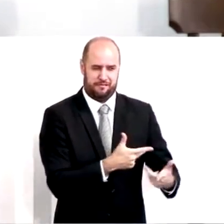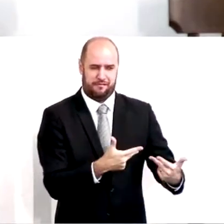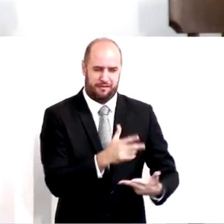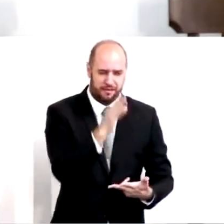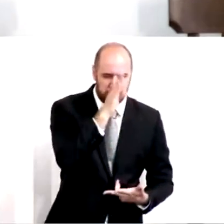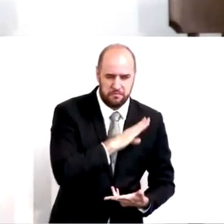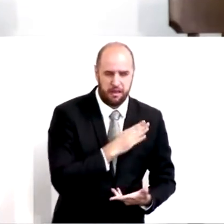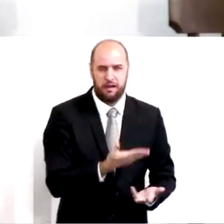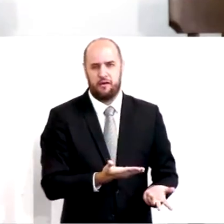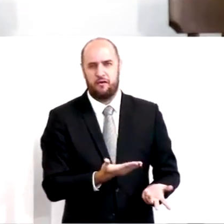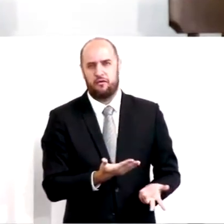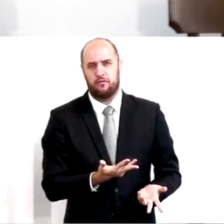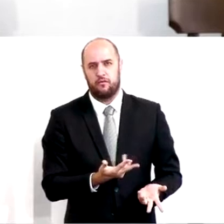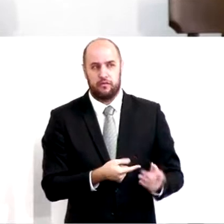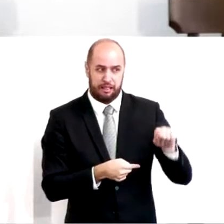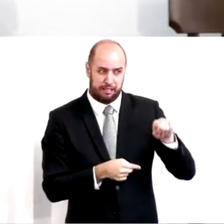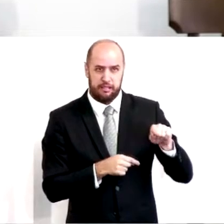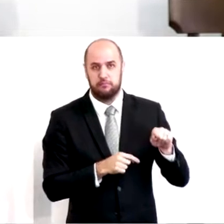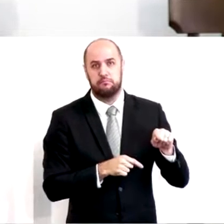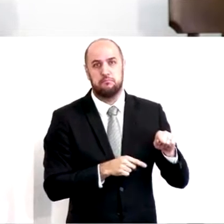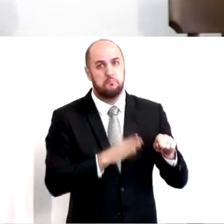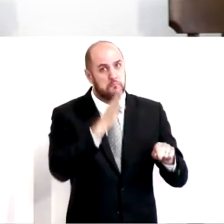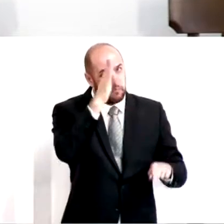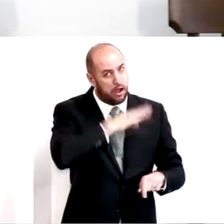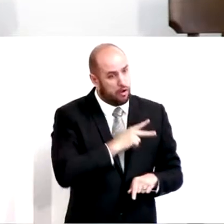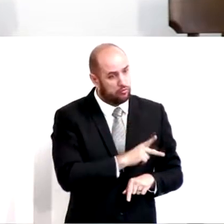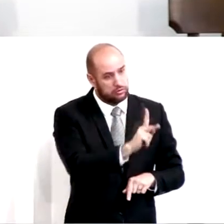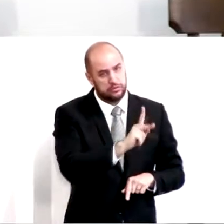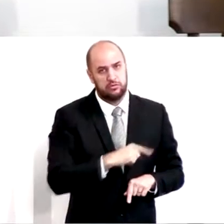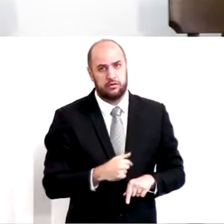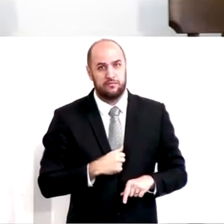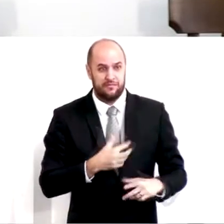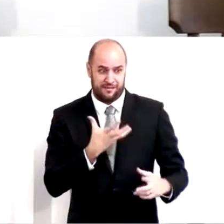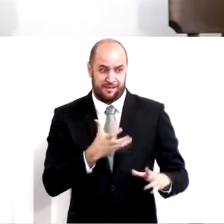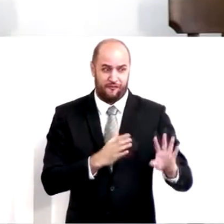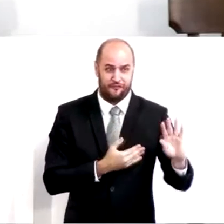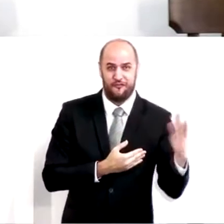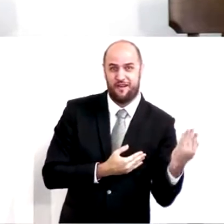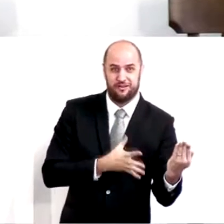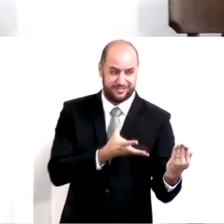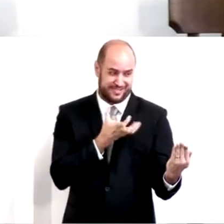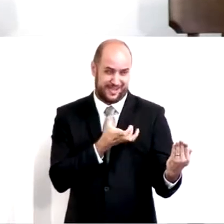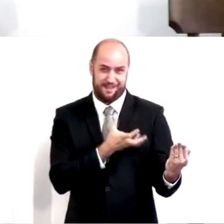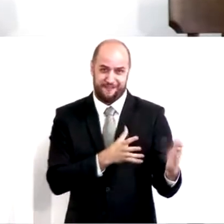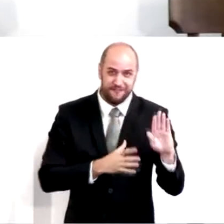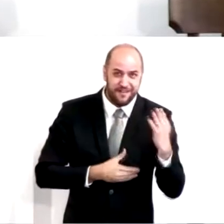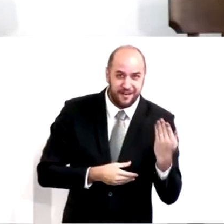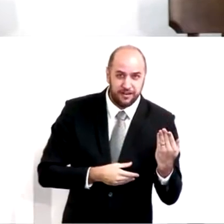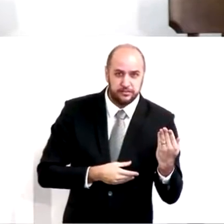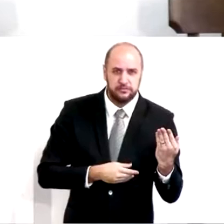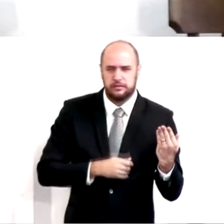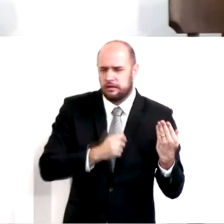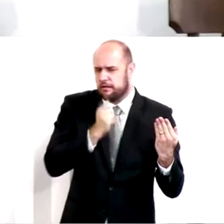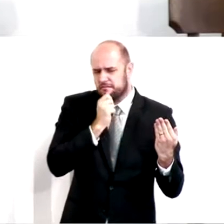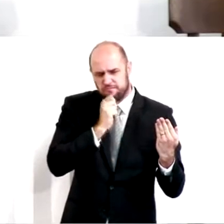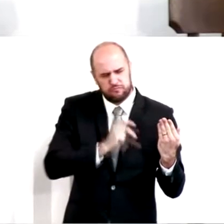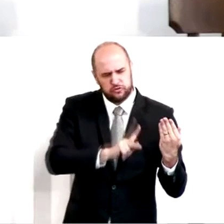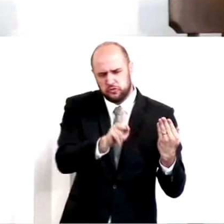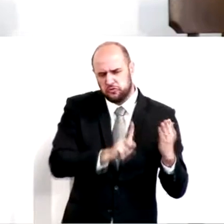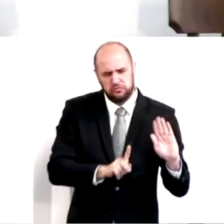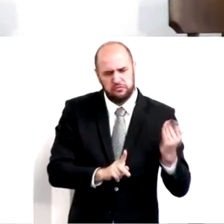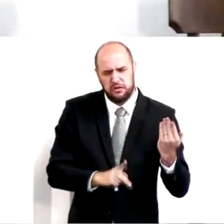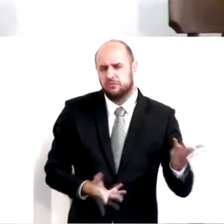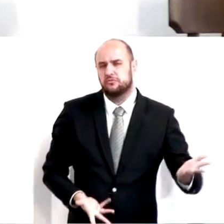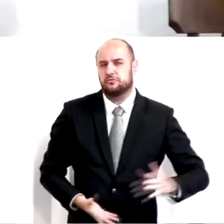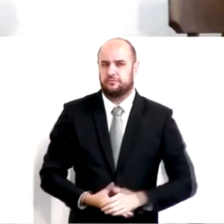eu não gosto e o falso que eu gosto, fico com o falso. É com essas linhas de pensamento que os